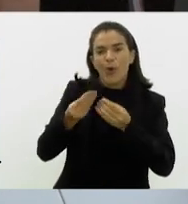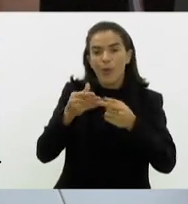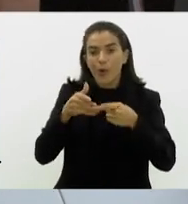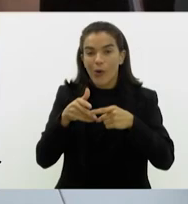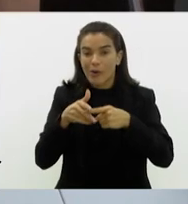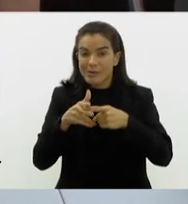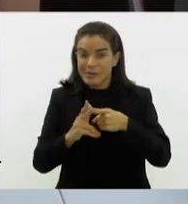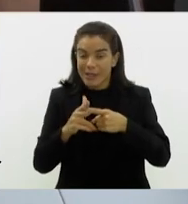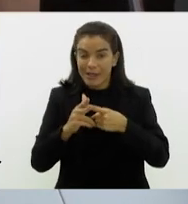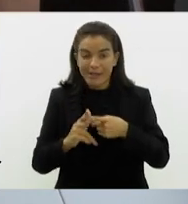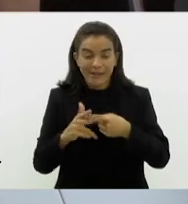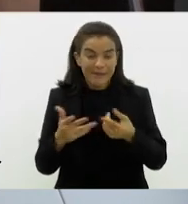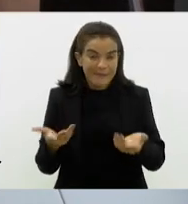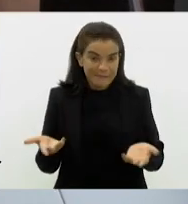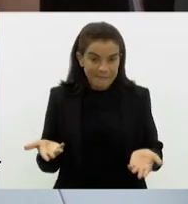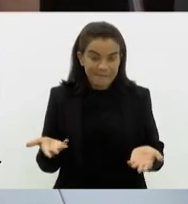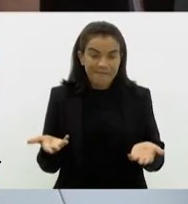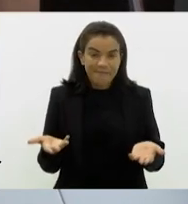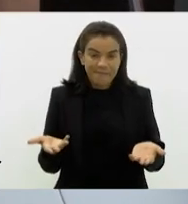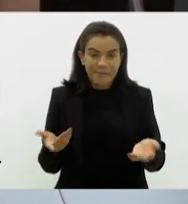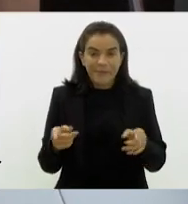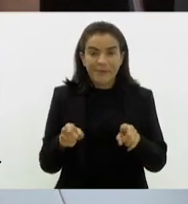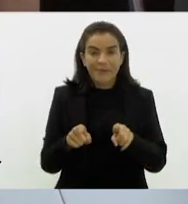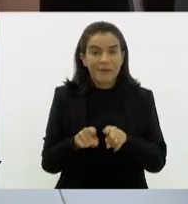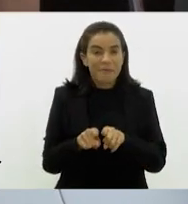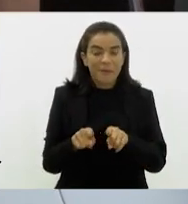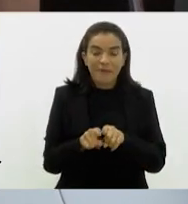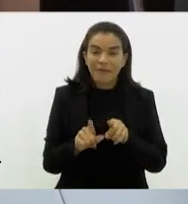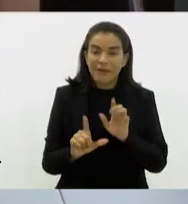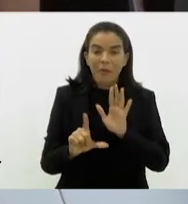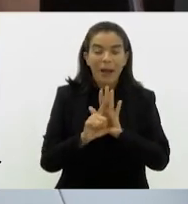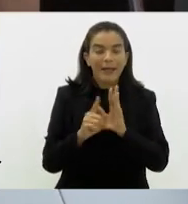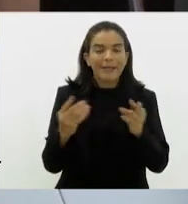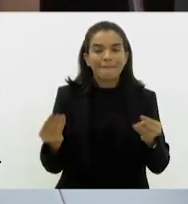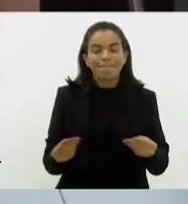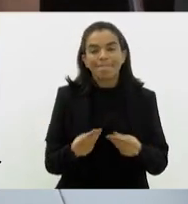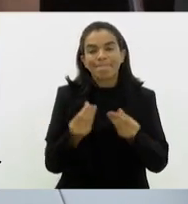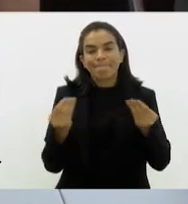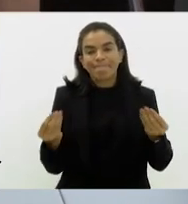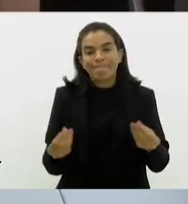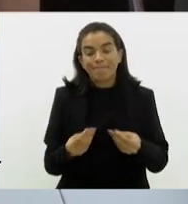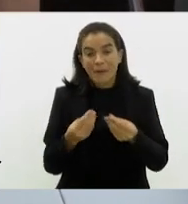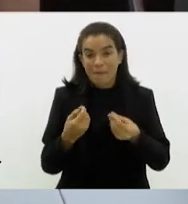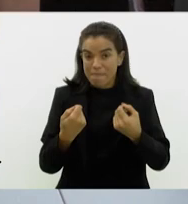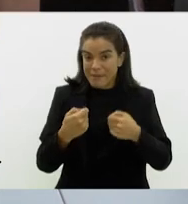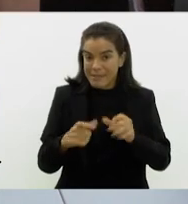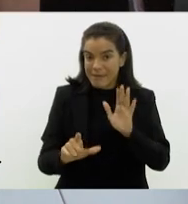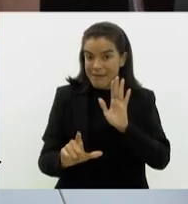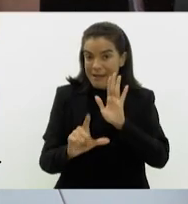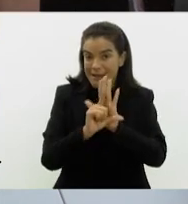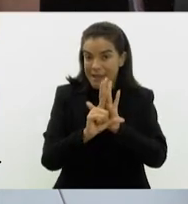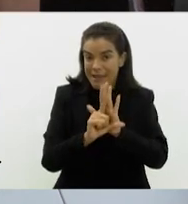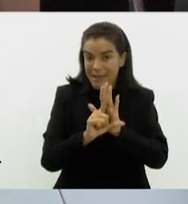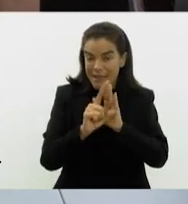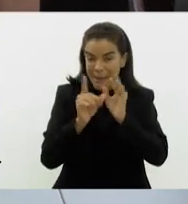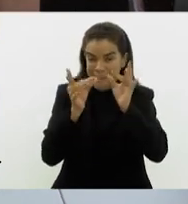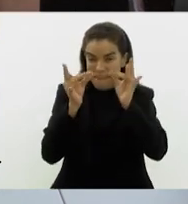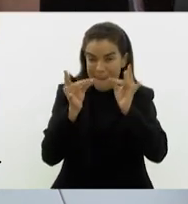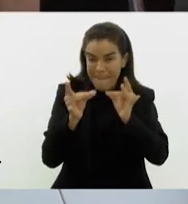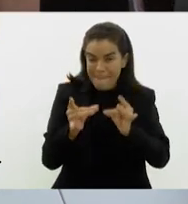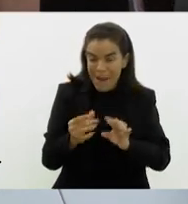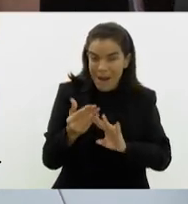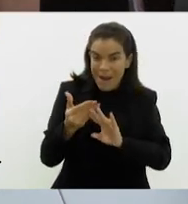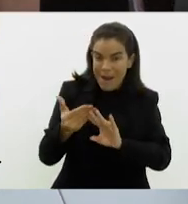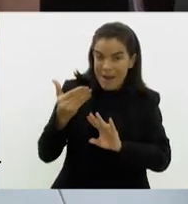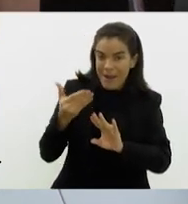vai ficar com uma lei também inócua. Ou então tem que rever cada lei dessa. Então,